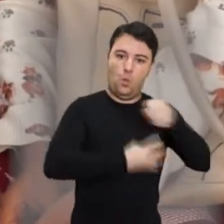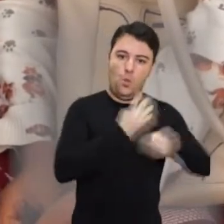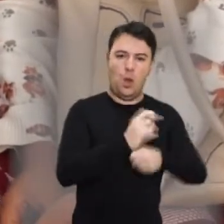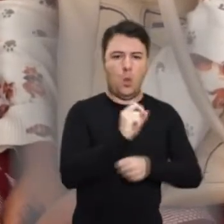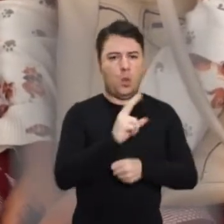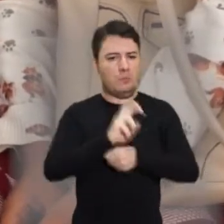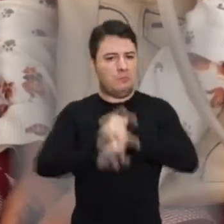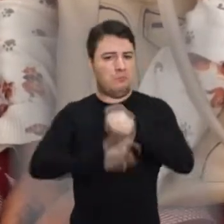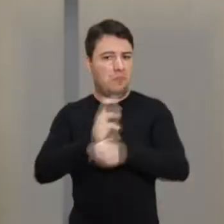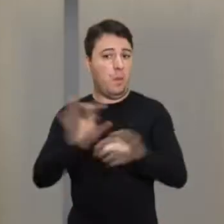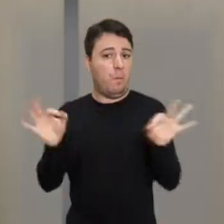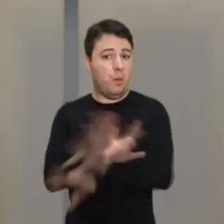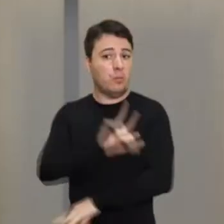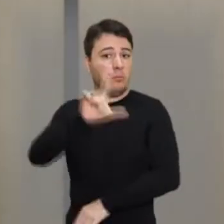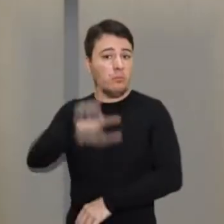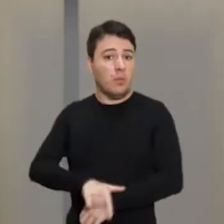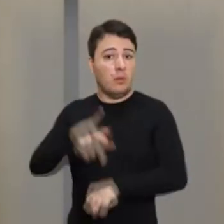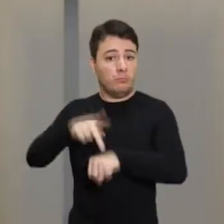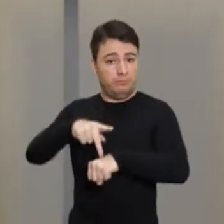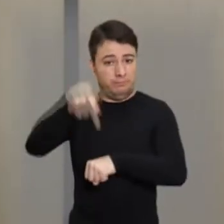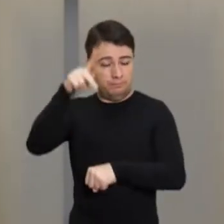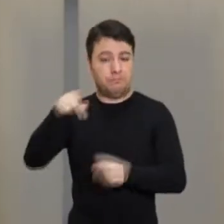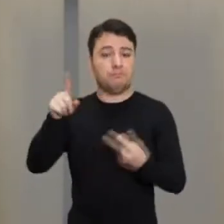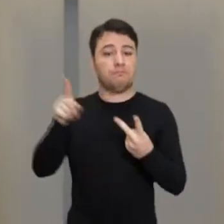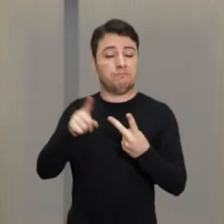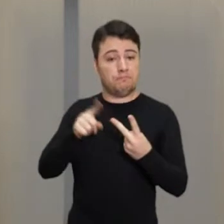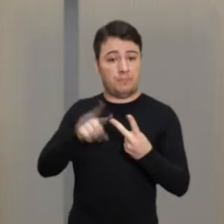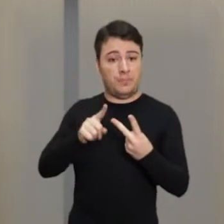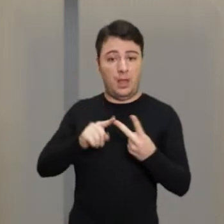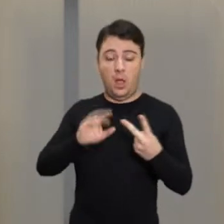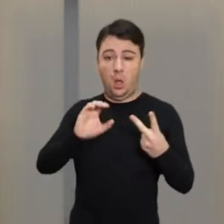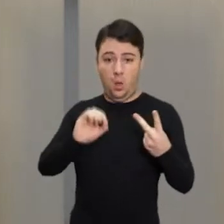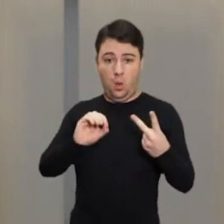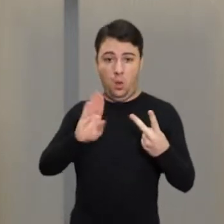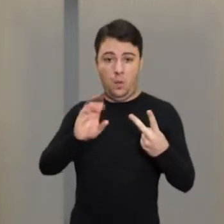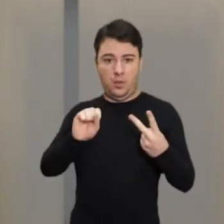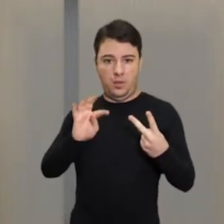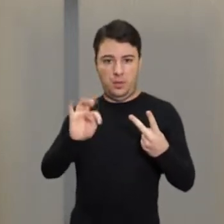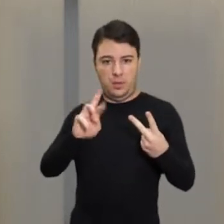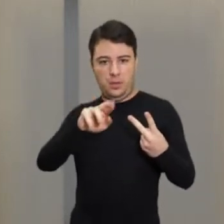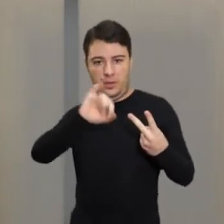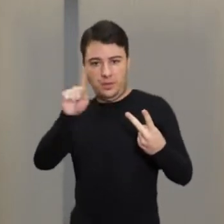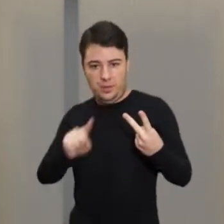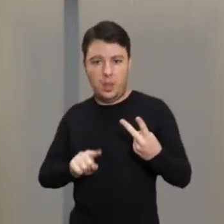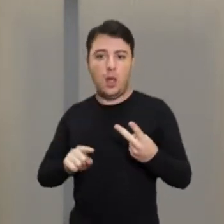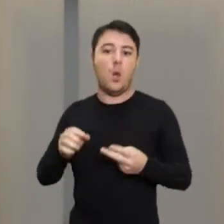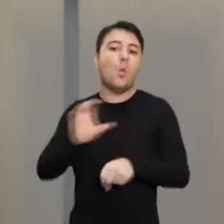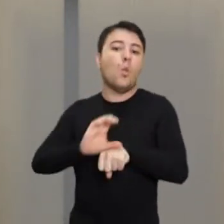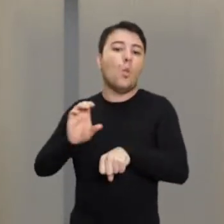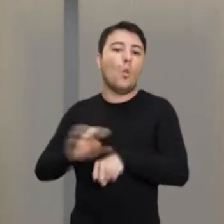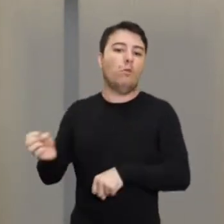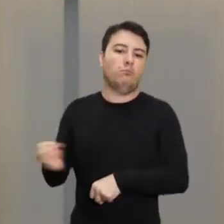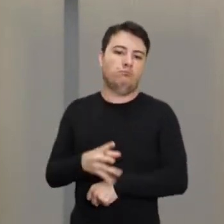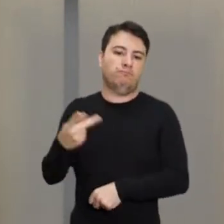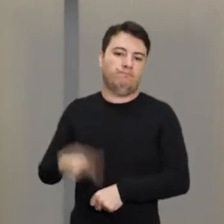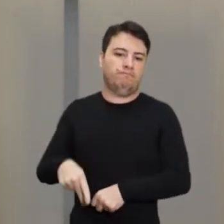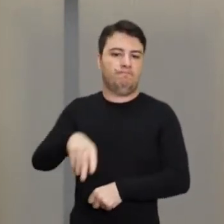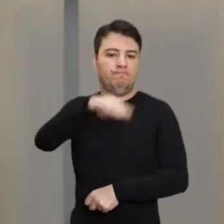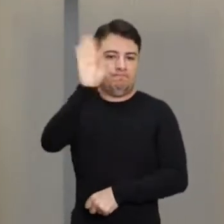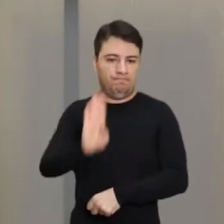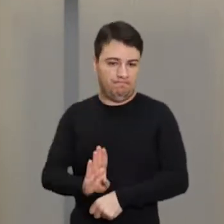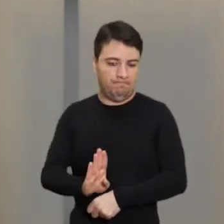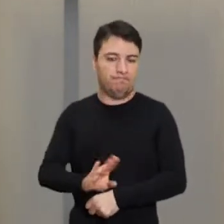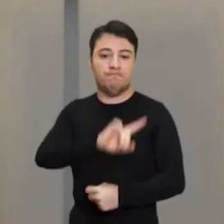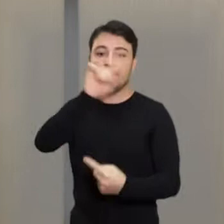faz uma pós-graduação, que é uma especialização em obstetrícia. A obstetriz, por sua